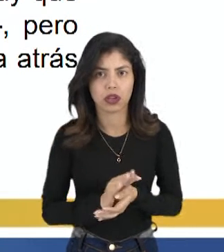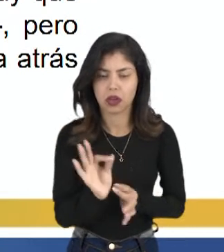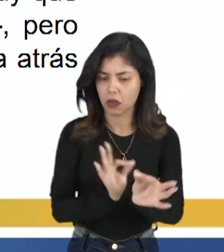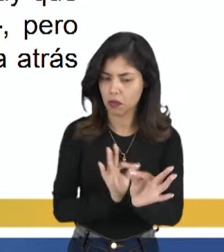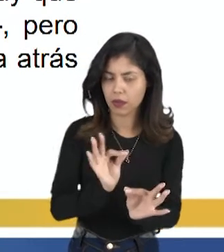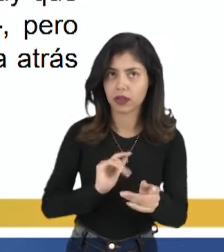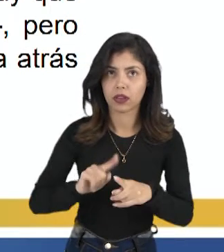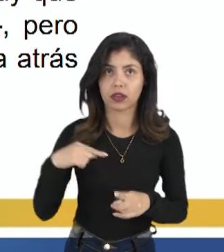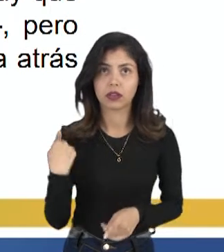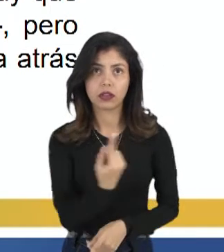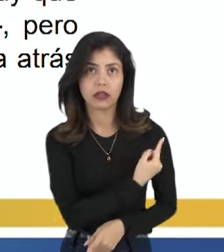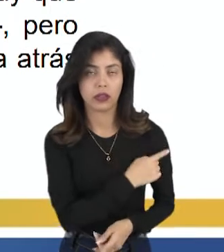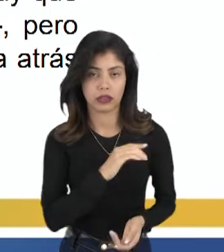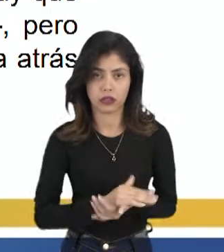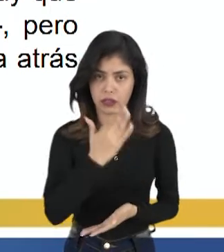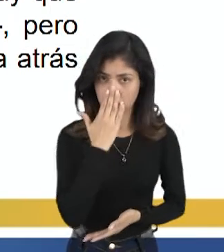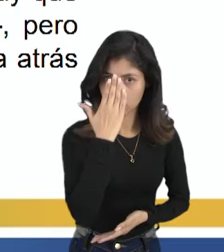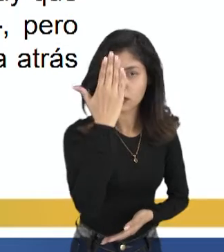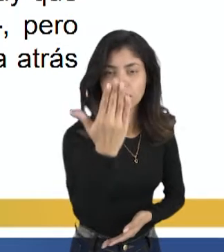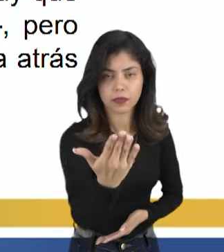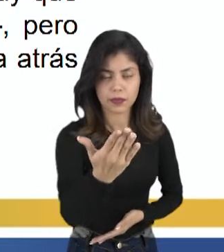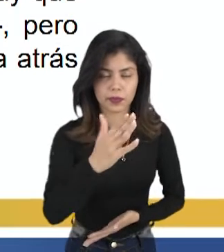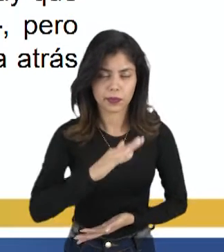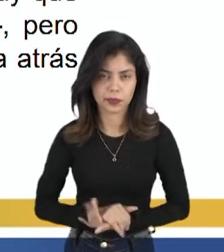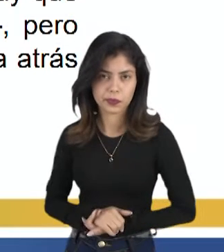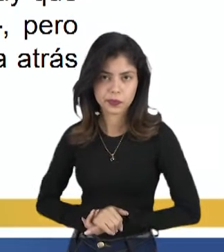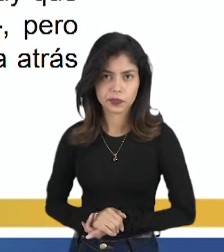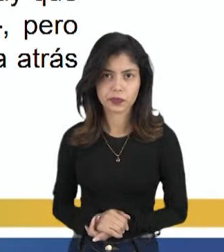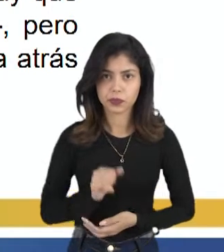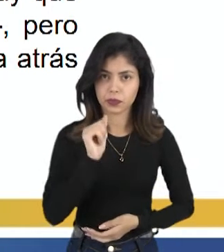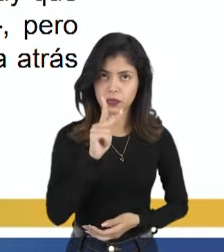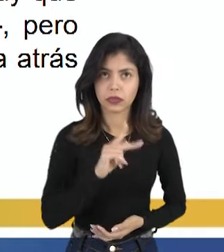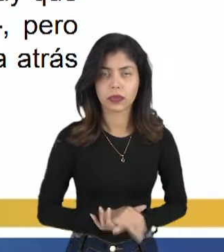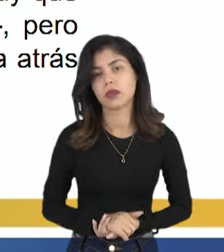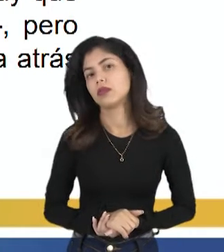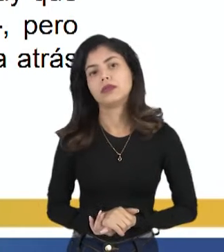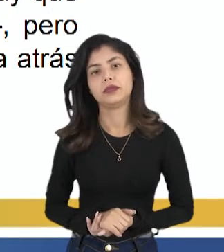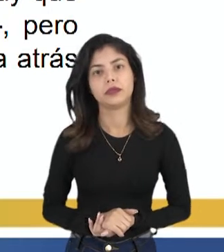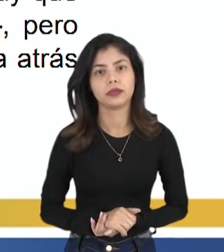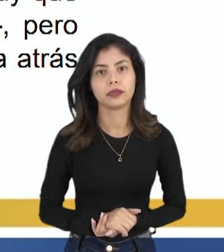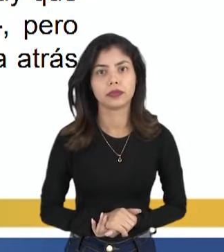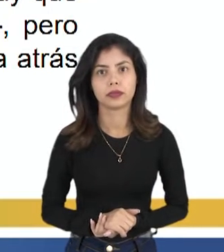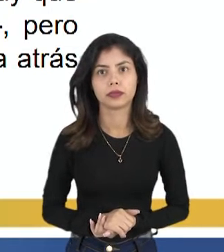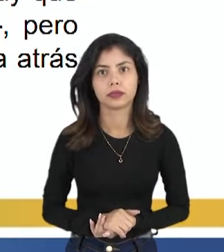consertar. Nós consertamos indo para frente, ok? Então,